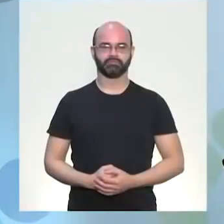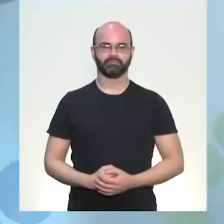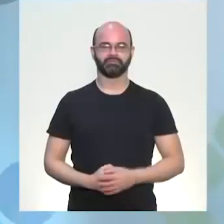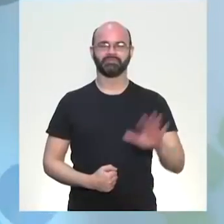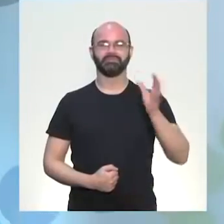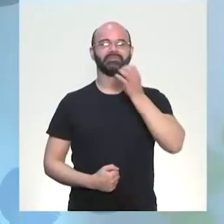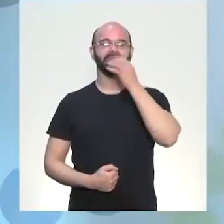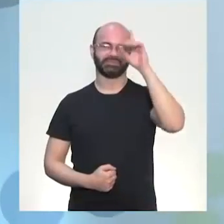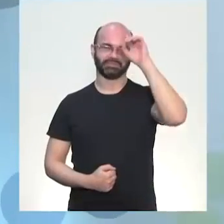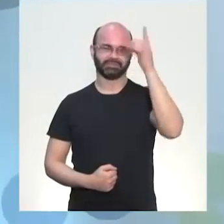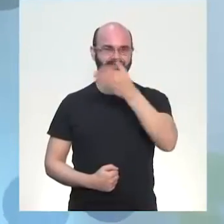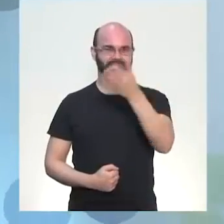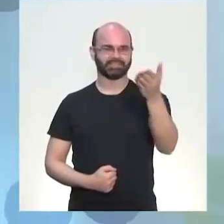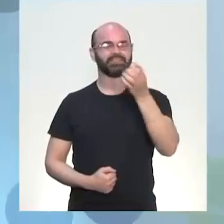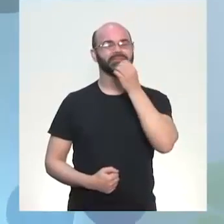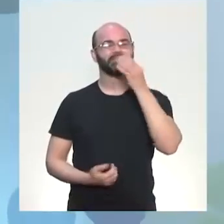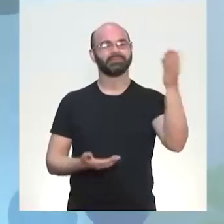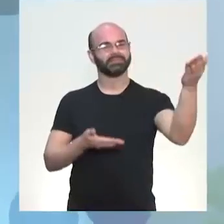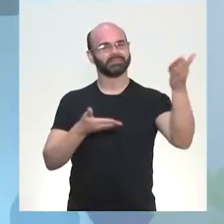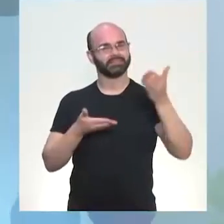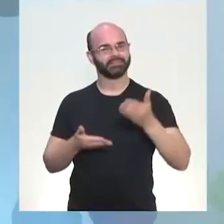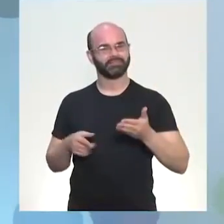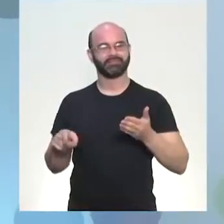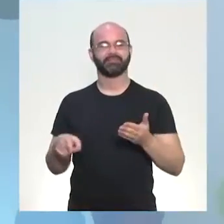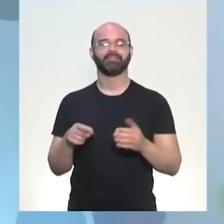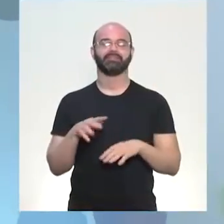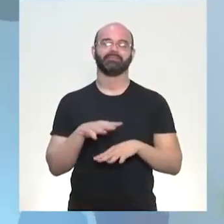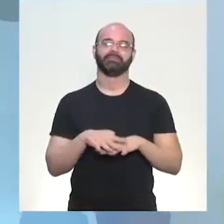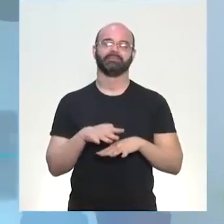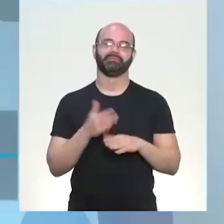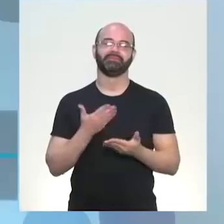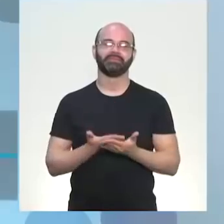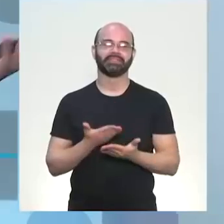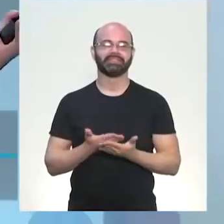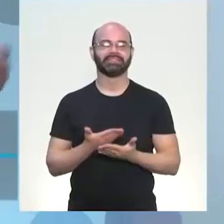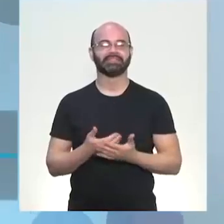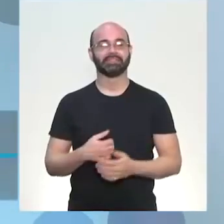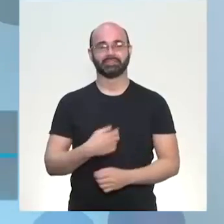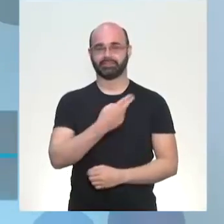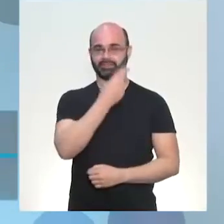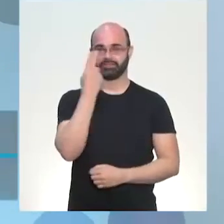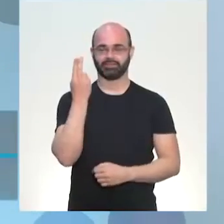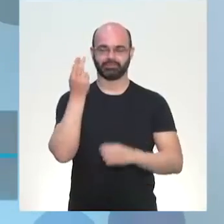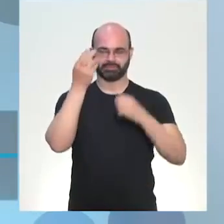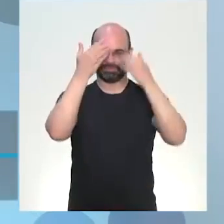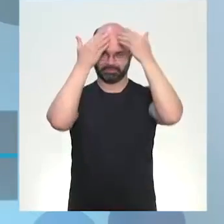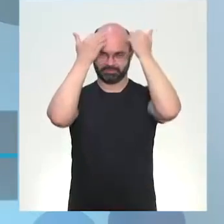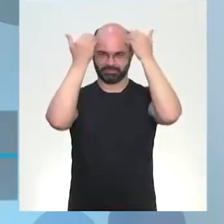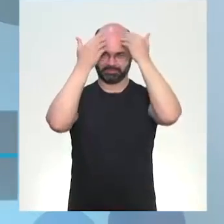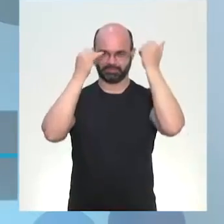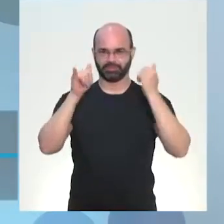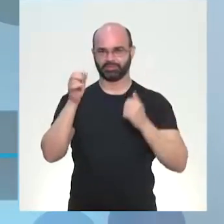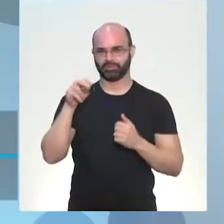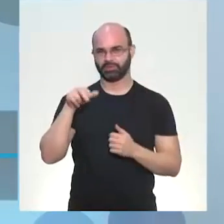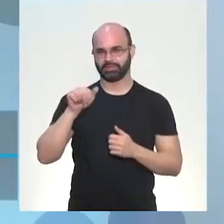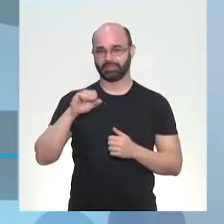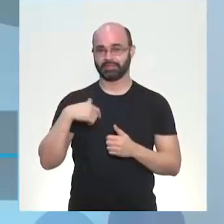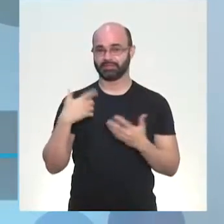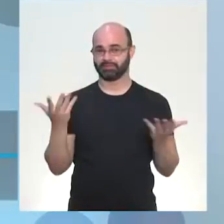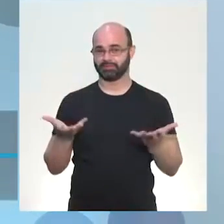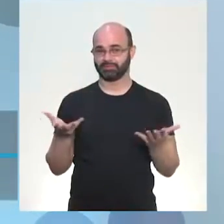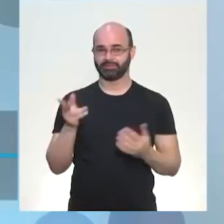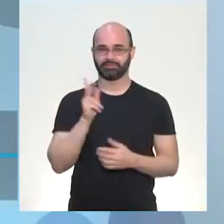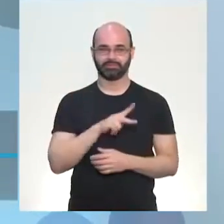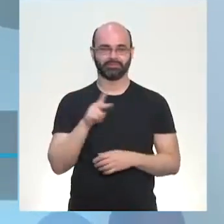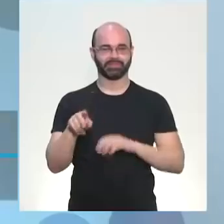Olá, bom dia! Sejam todos bem-vindos para mais uma aula de matemática. Meu nome é Jonas, vou ser o professor de vocês aqui hoje, né? Hoje nós vamos